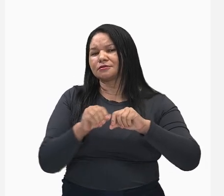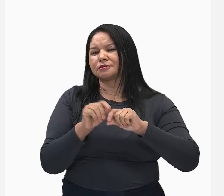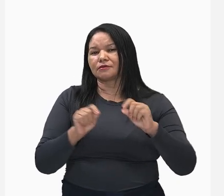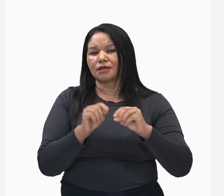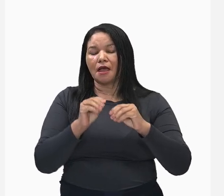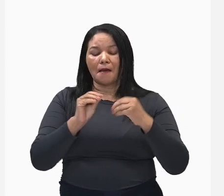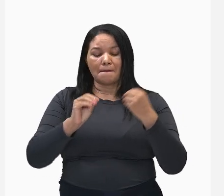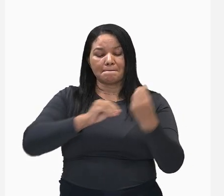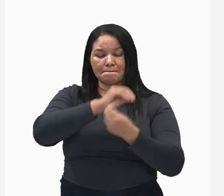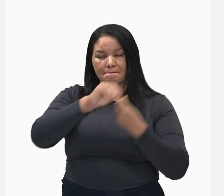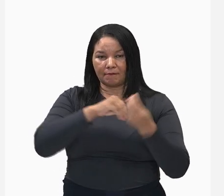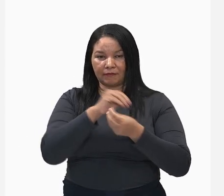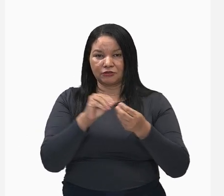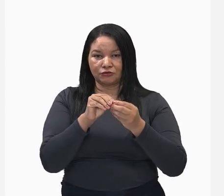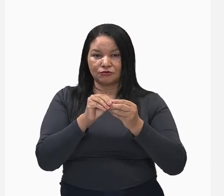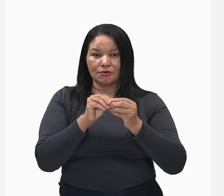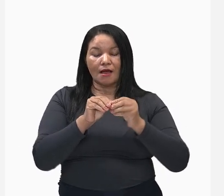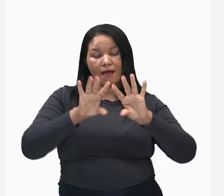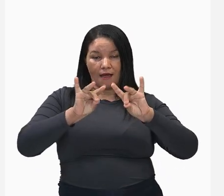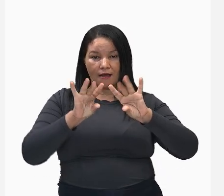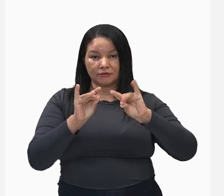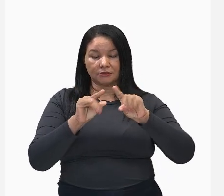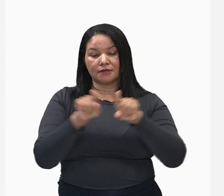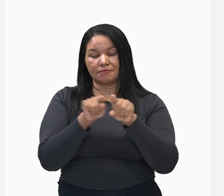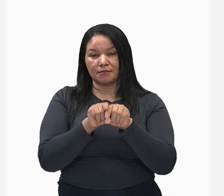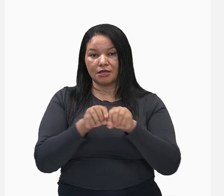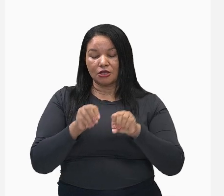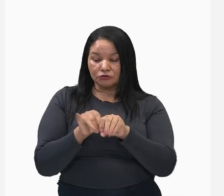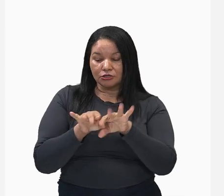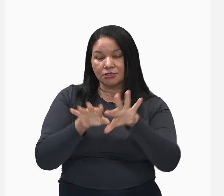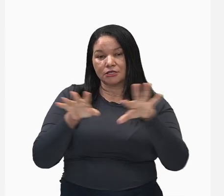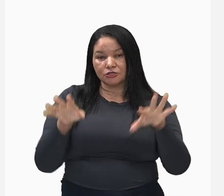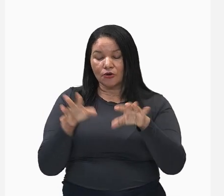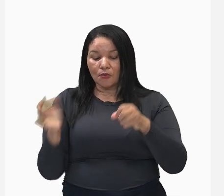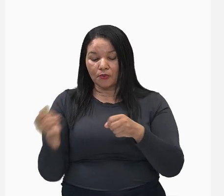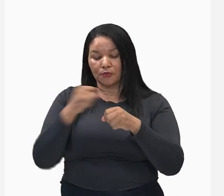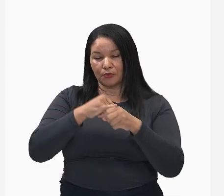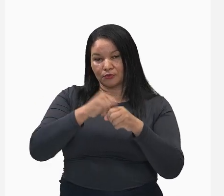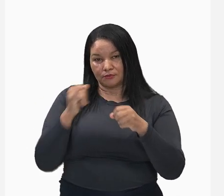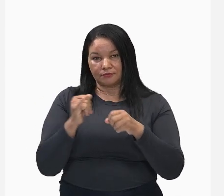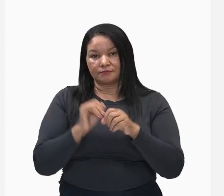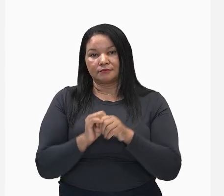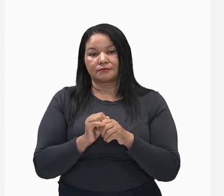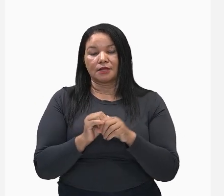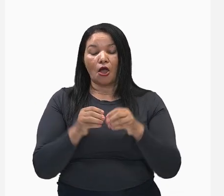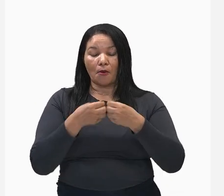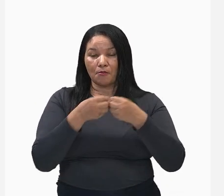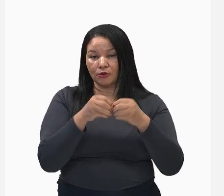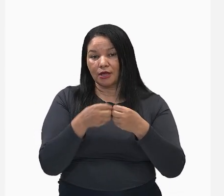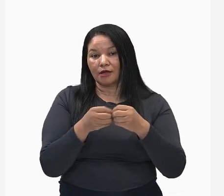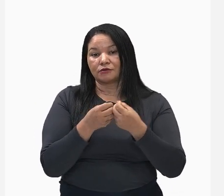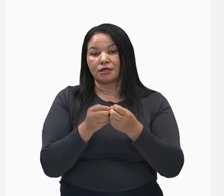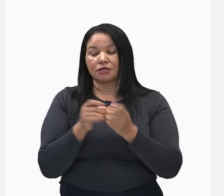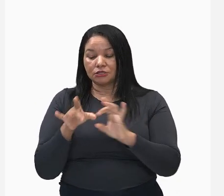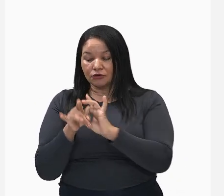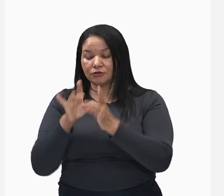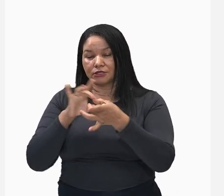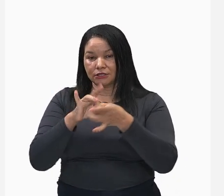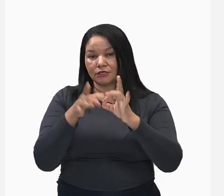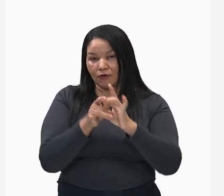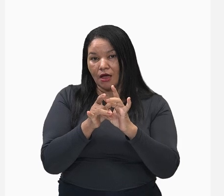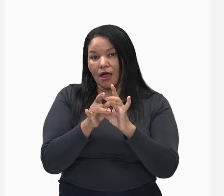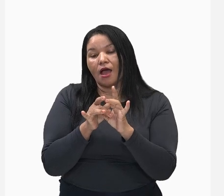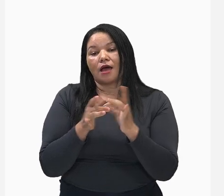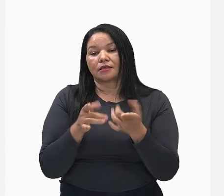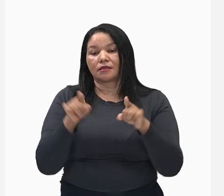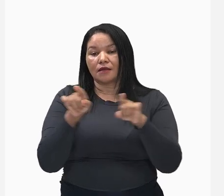solução aquosa sofrem dissociação iônica, tá bom? Então são moléculas que estão ligadas, né, por interação